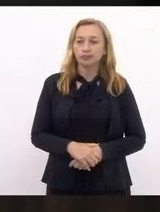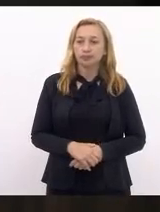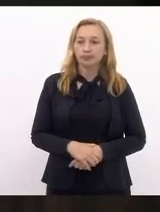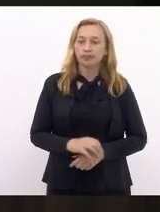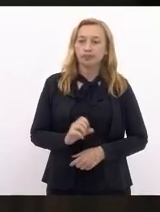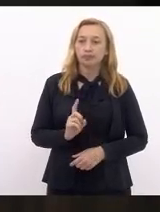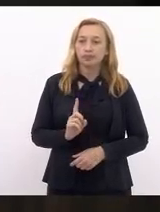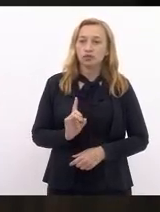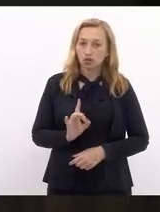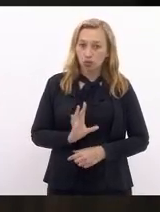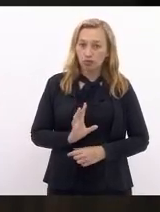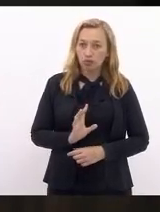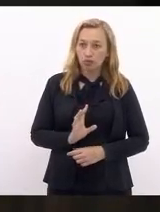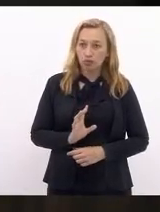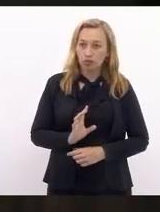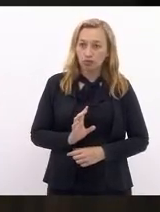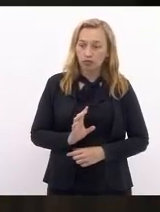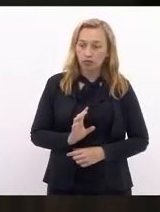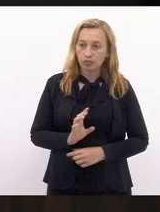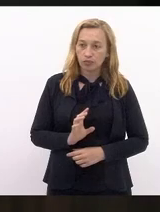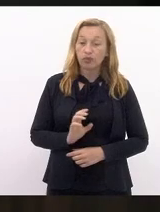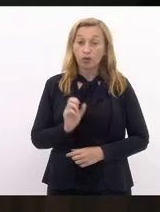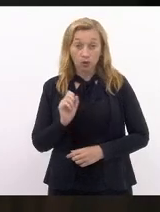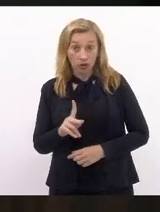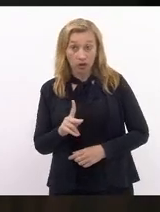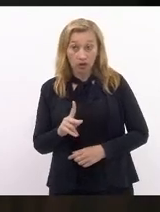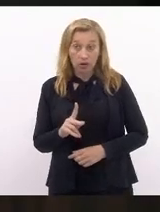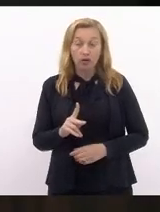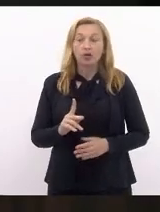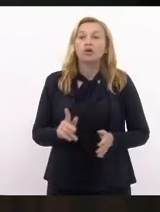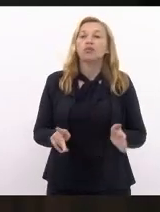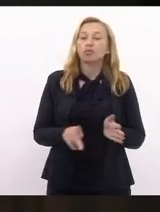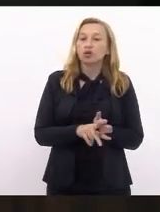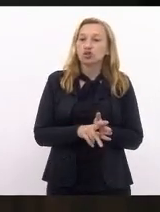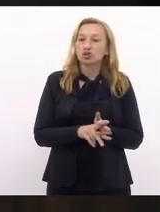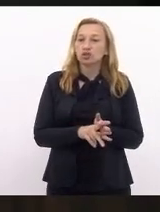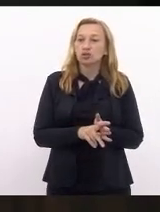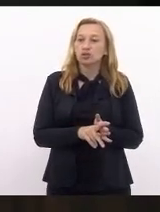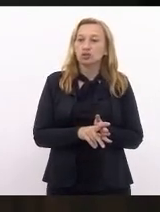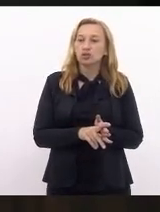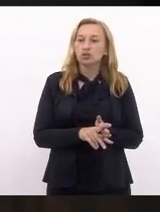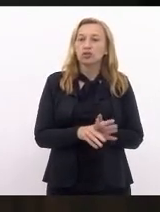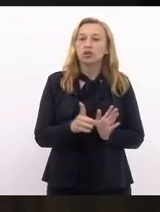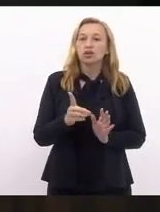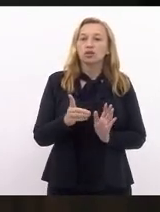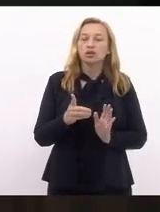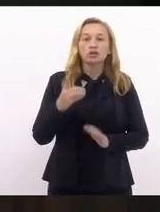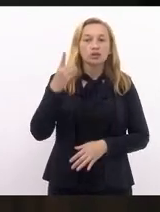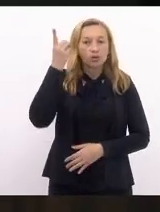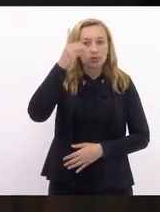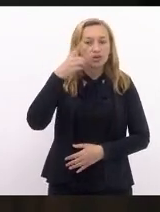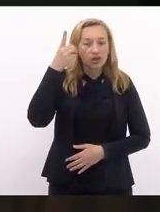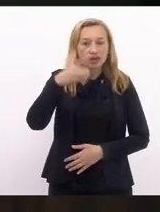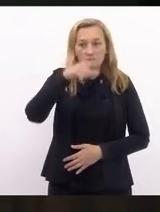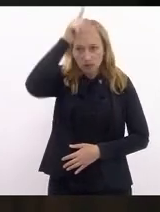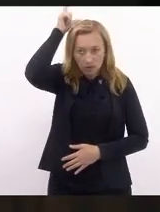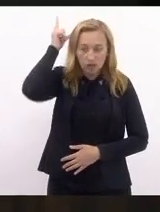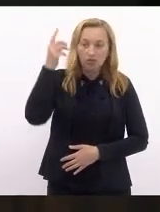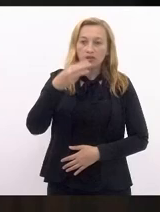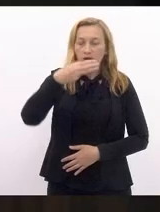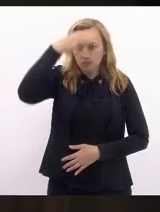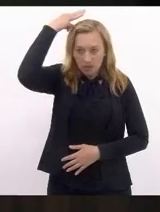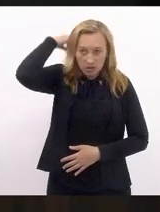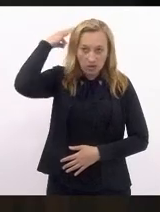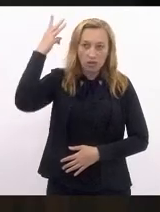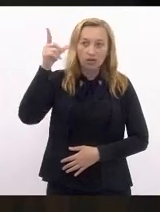O que é isso o OK agora vamos o projeto de autoria do deputado Luiz Paulo mas